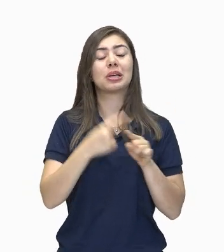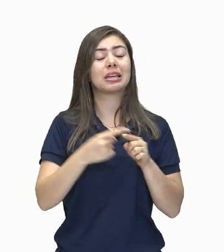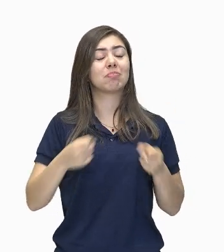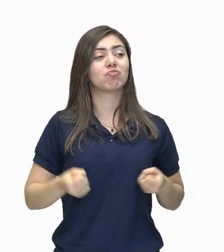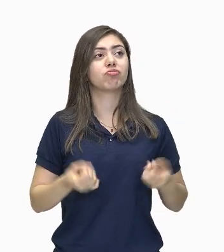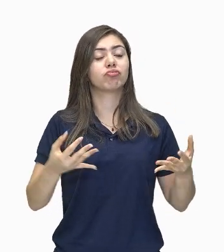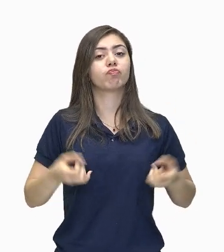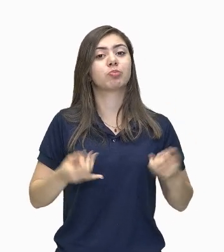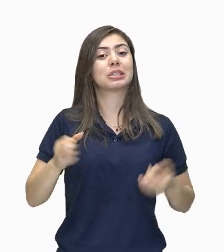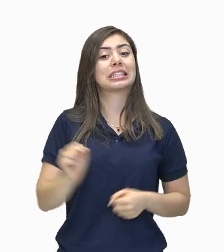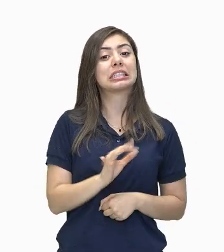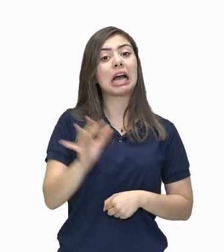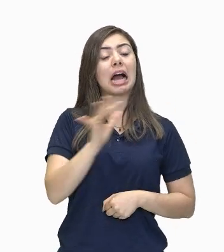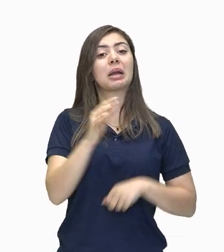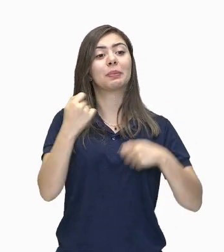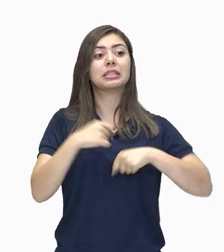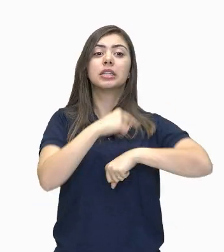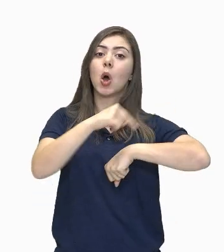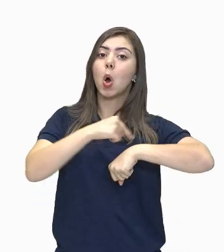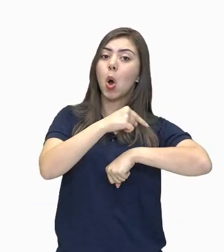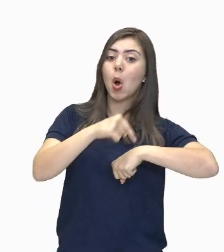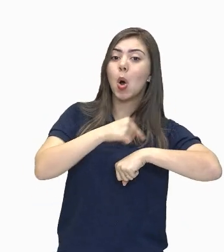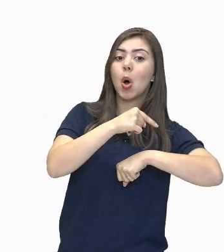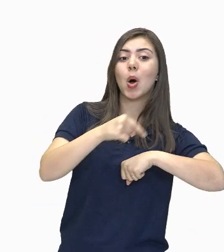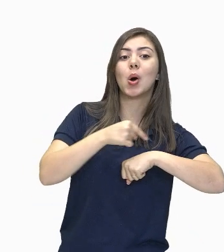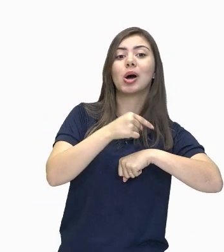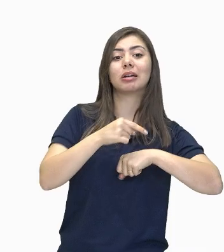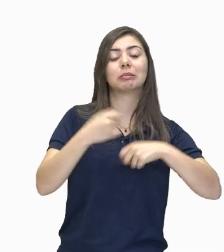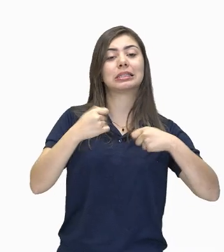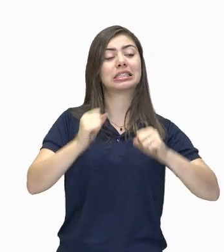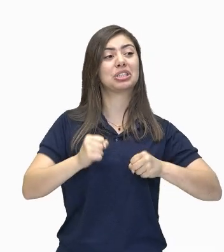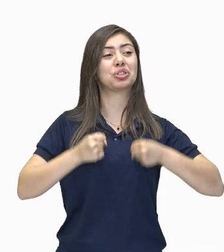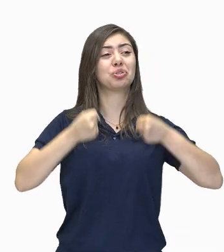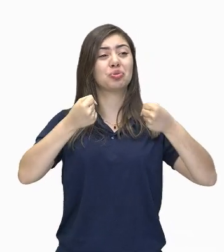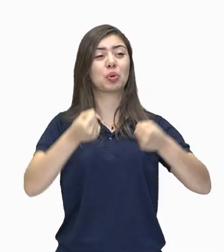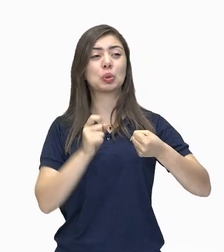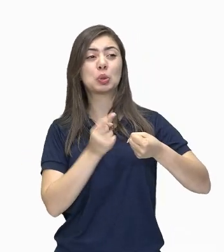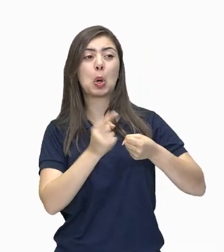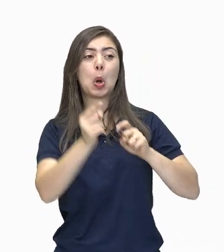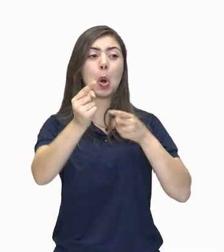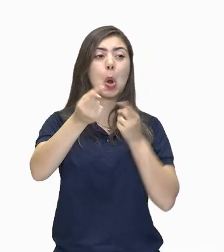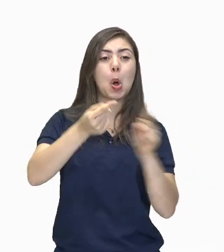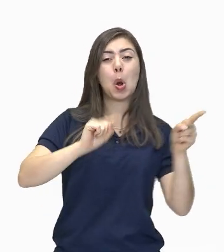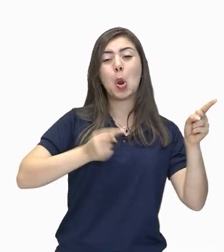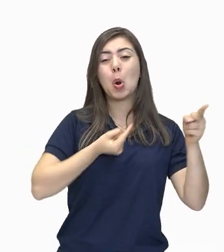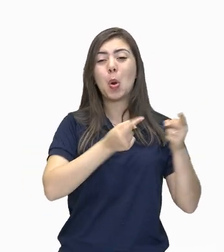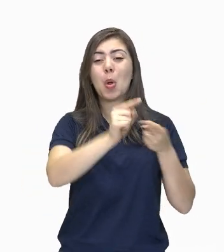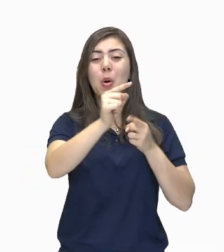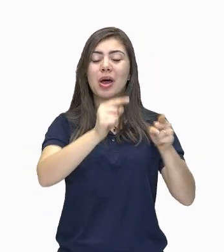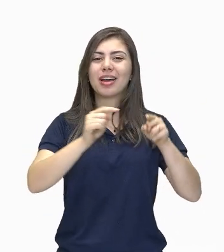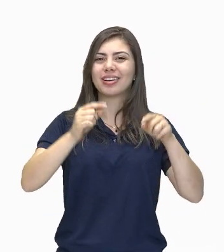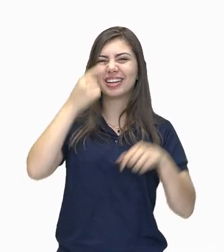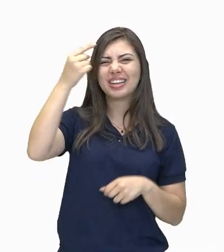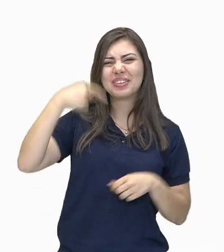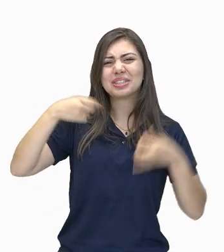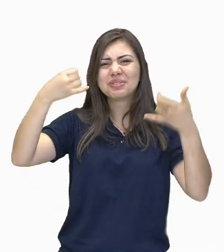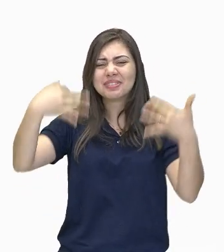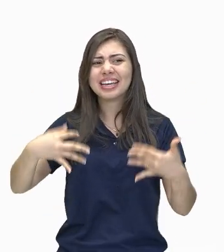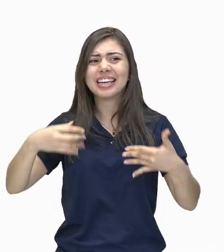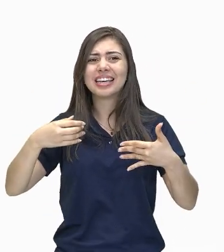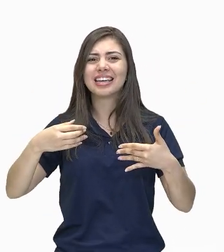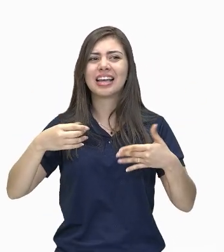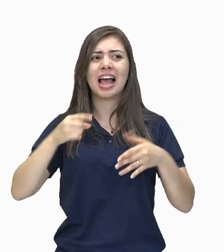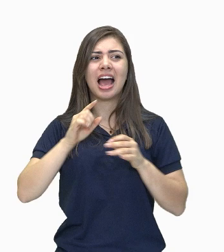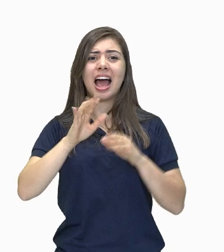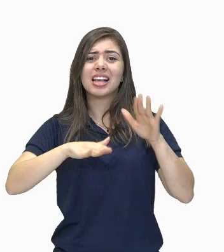custo, mais tempo de execução e maior esforço logístico. Como eu falei, né? Deslocamento às vezes é muito caro